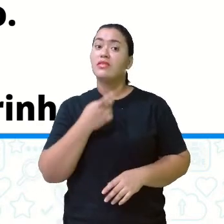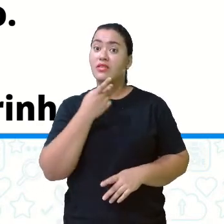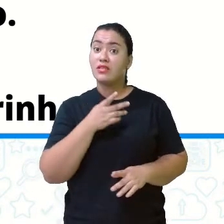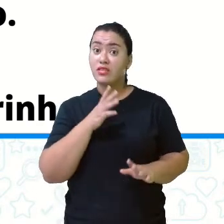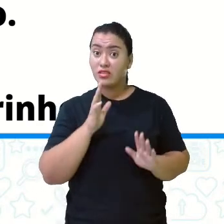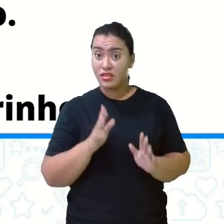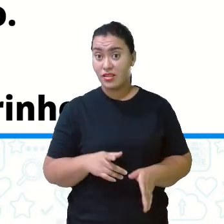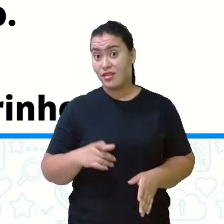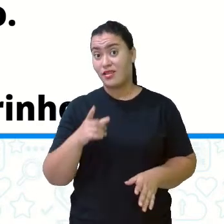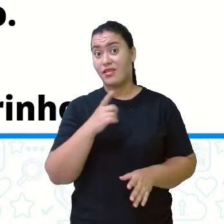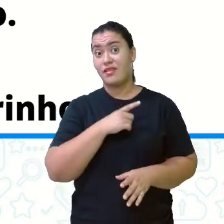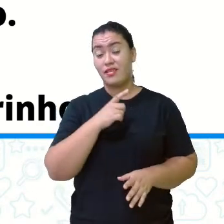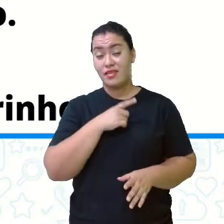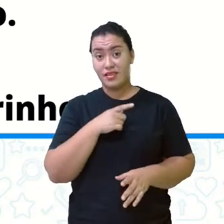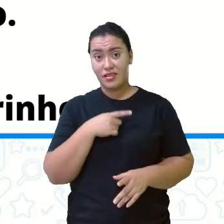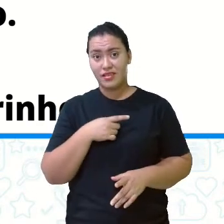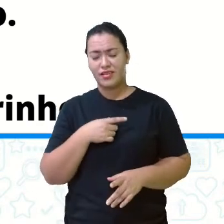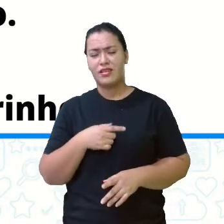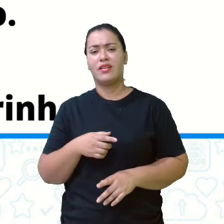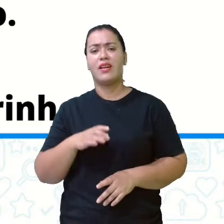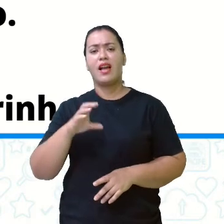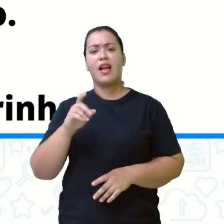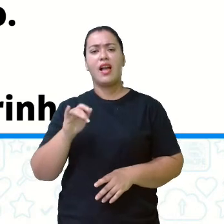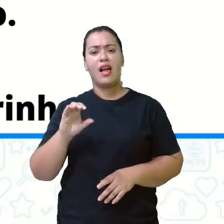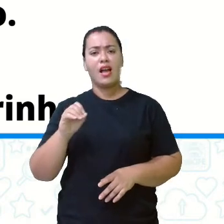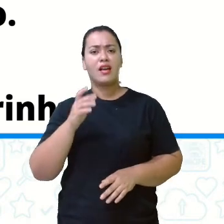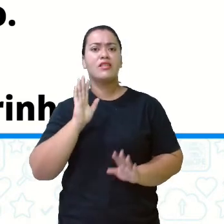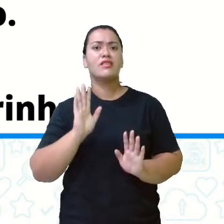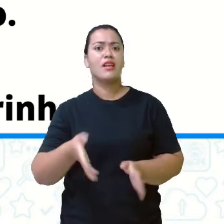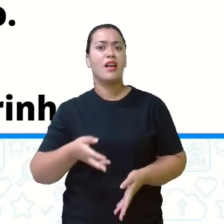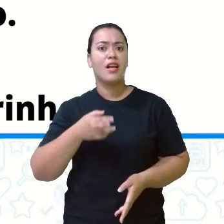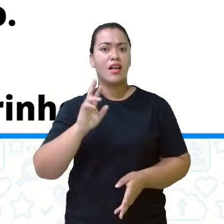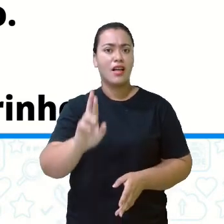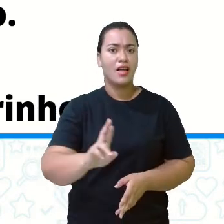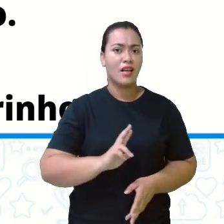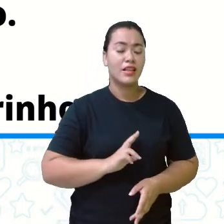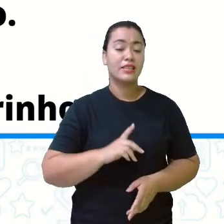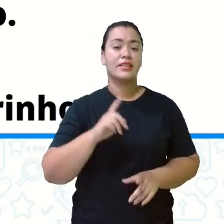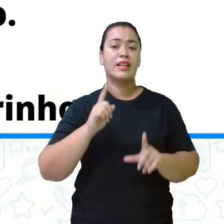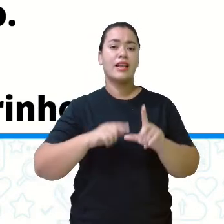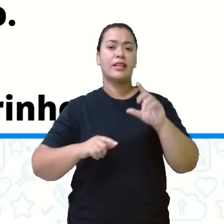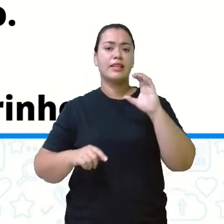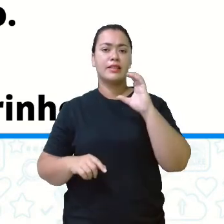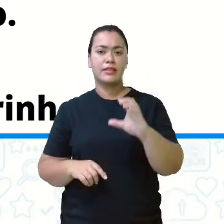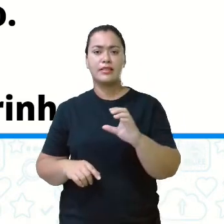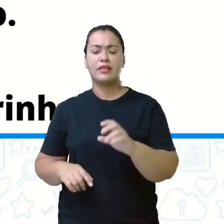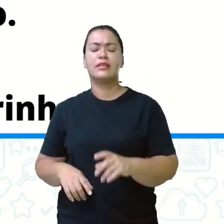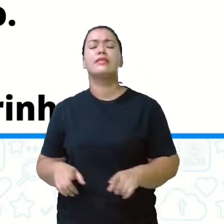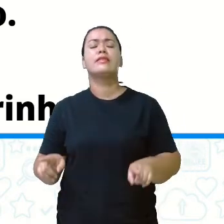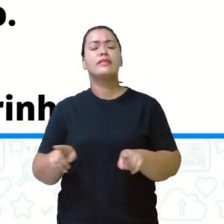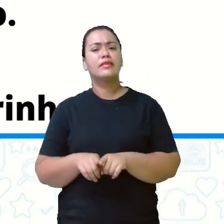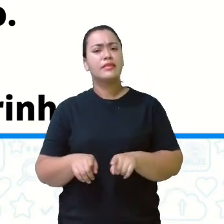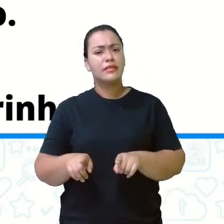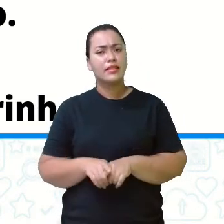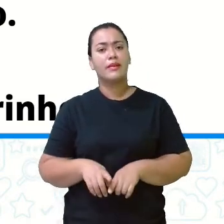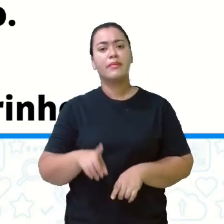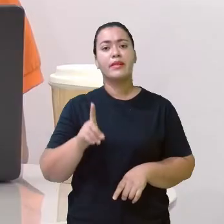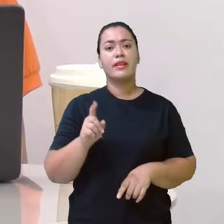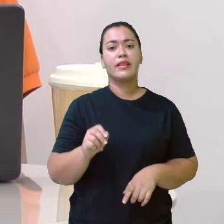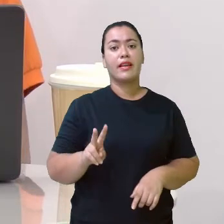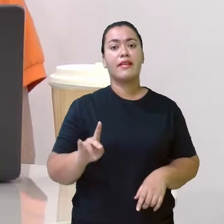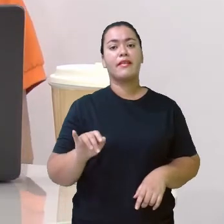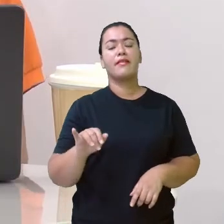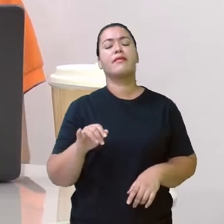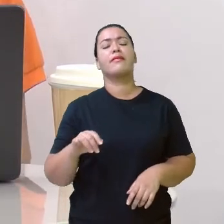terminado de falar todas as frases, o Caio já tinha respondido aqui a letra C, mas junto com ele já chegou o Davi